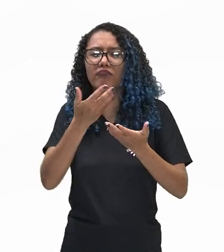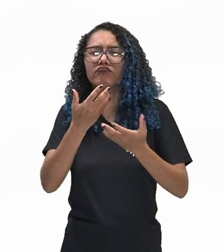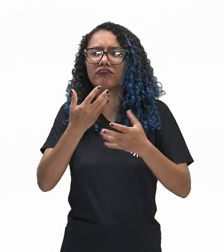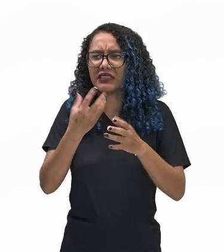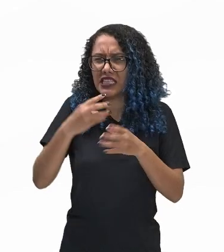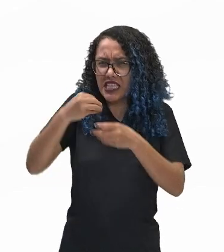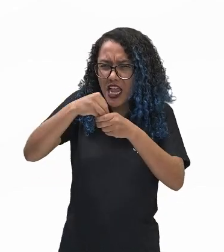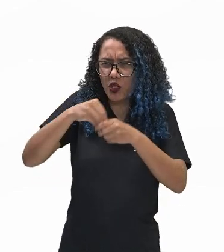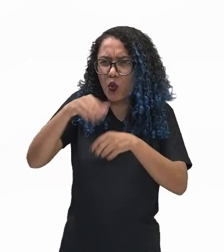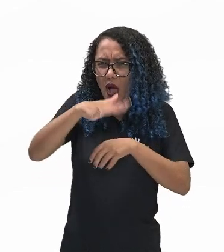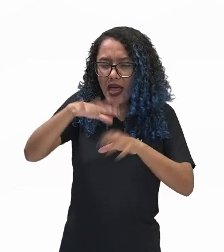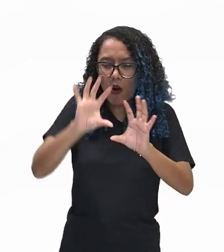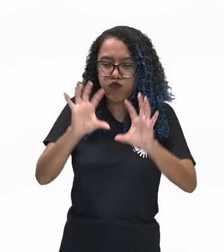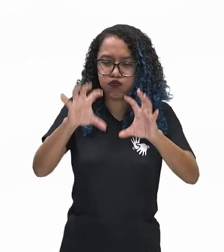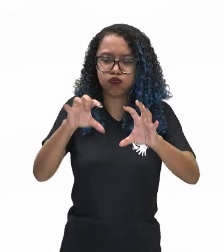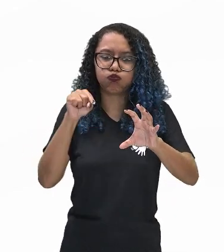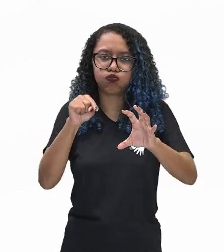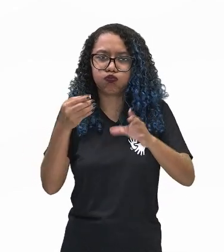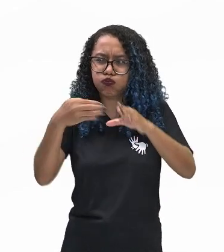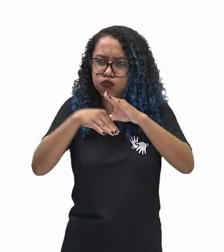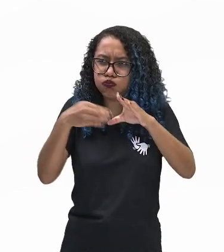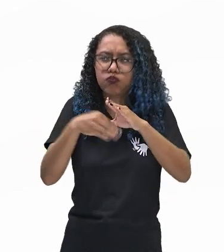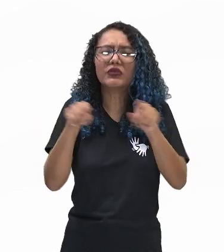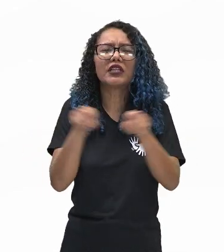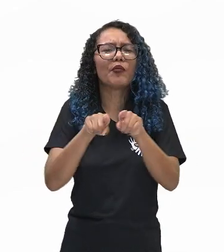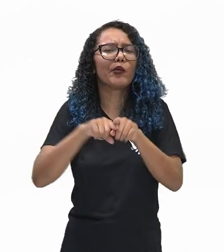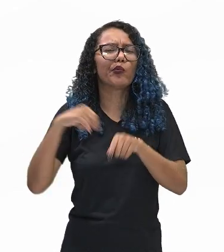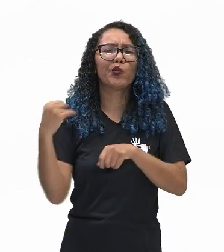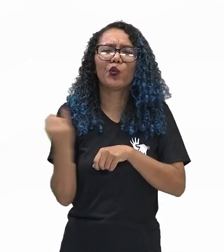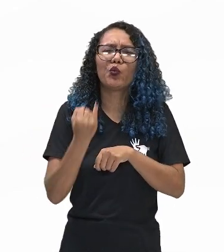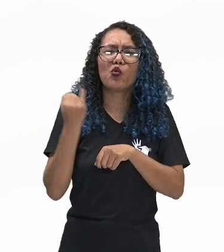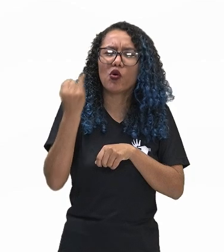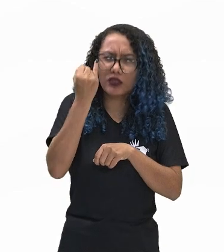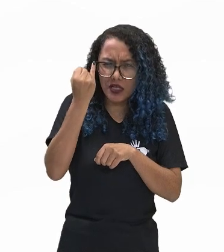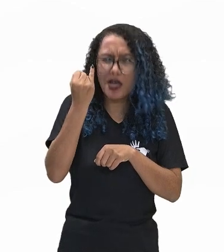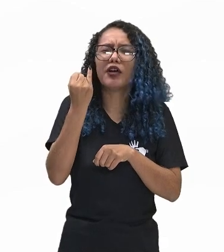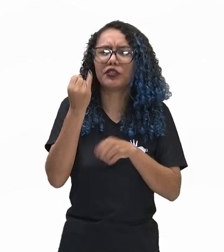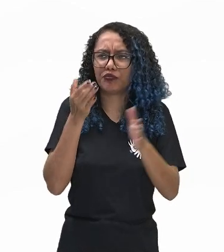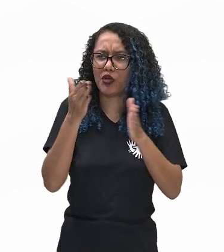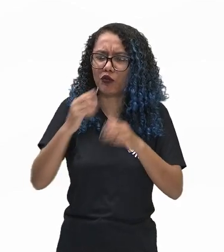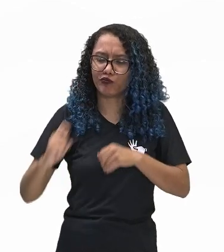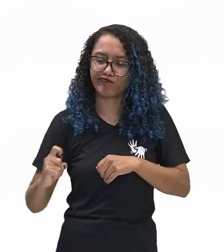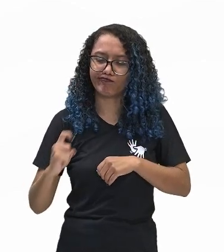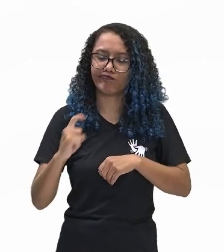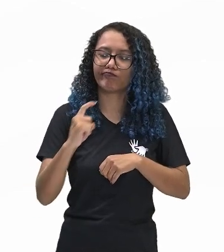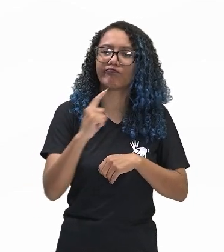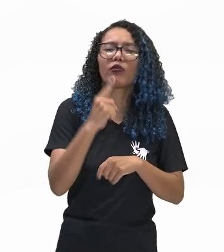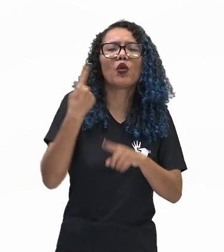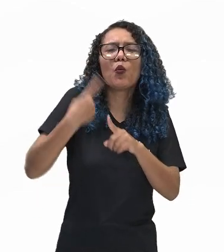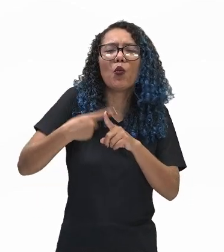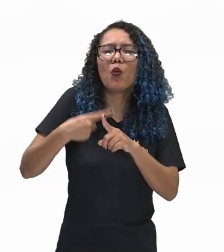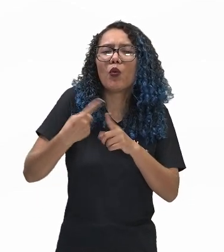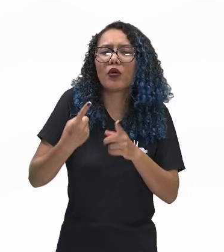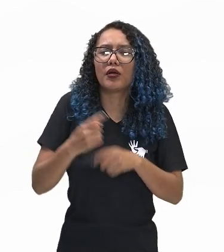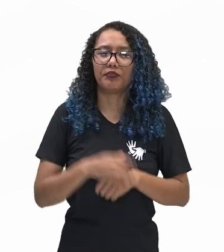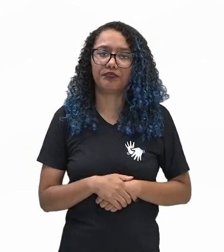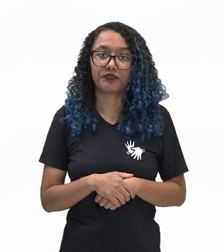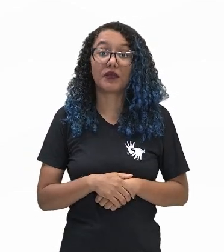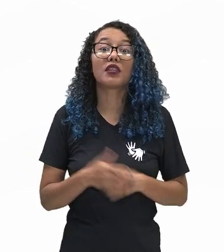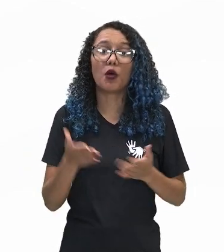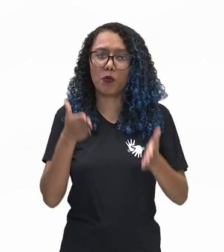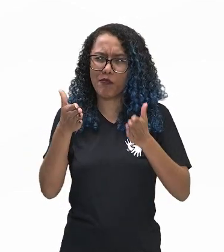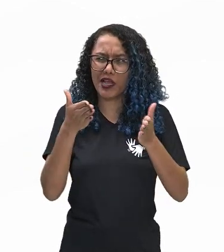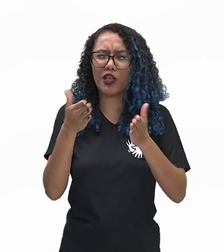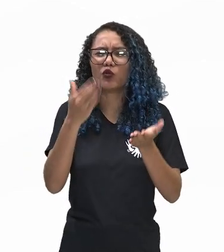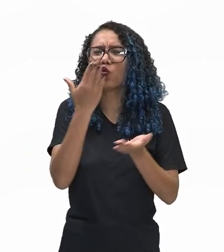glútea também teve um papel fundamental na evolução humana uma vez que em tempos de escassez de